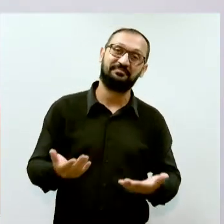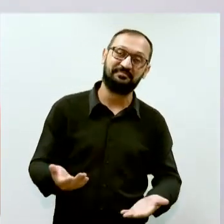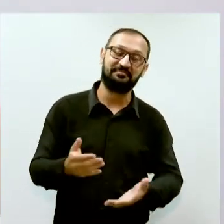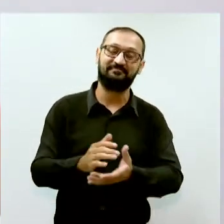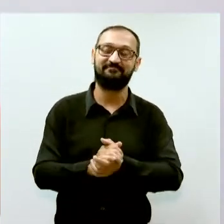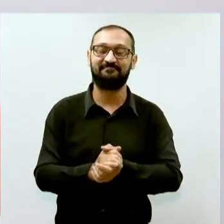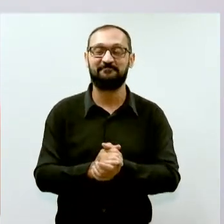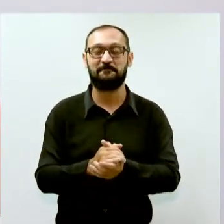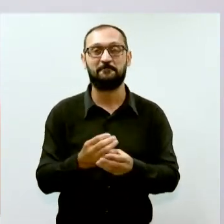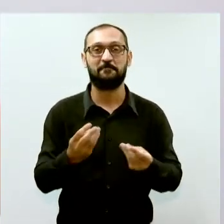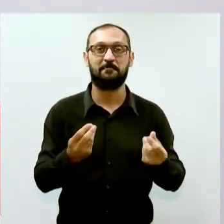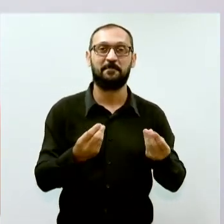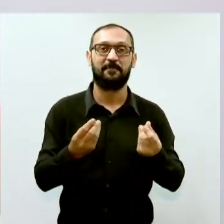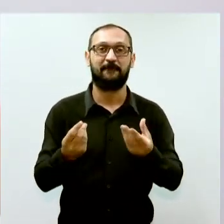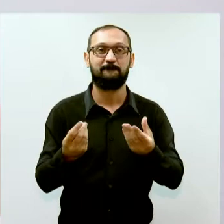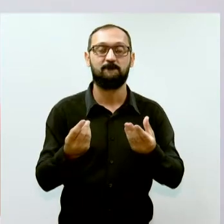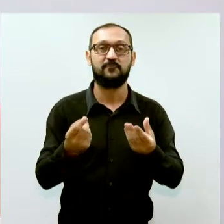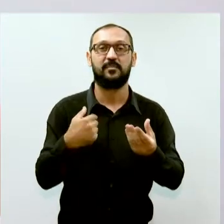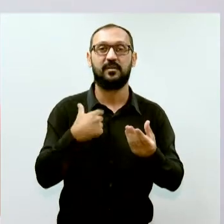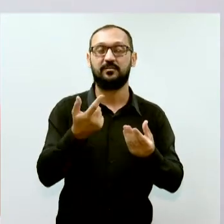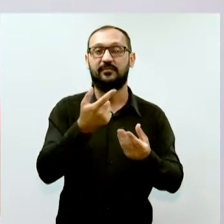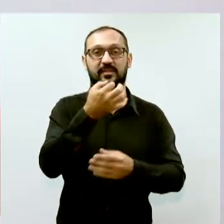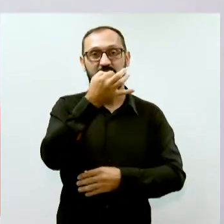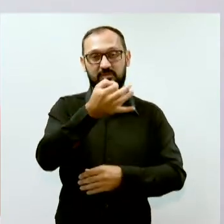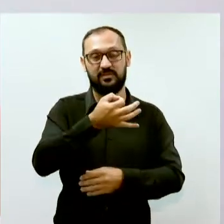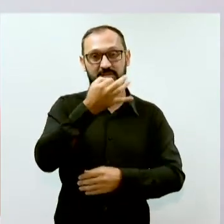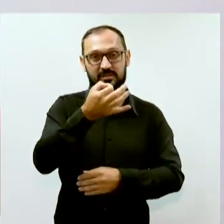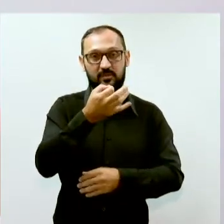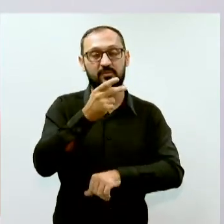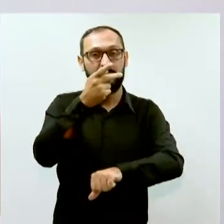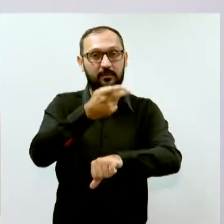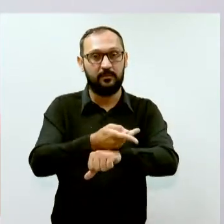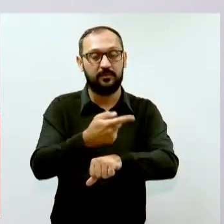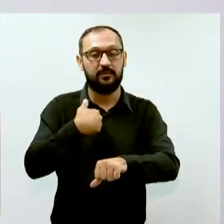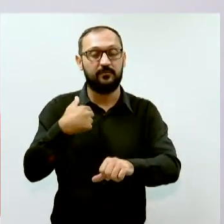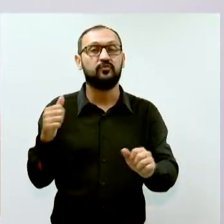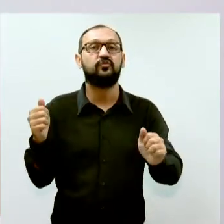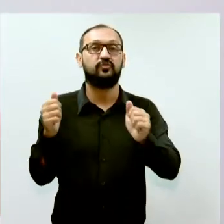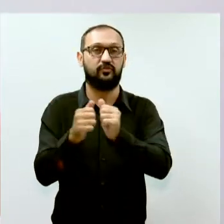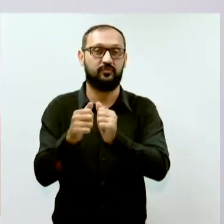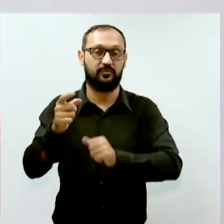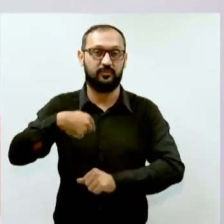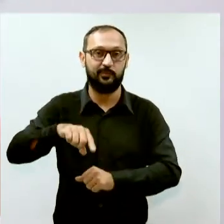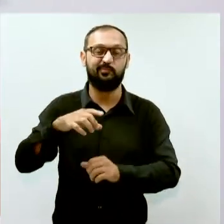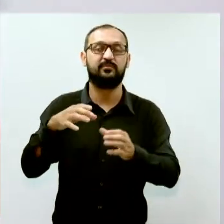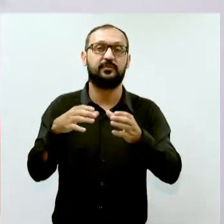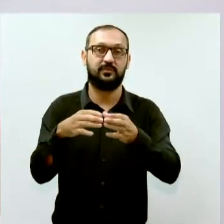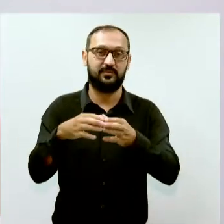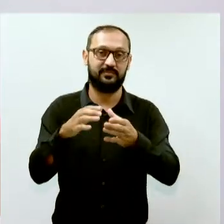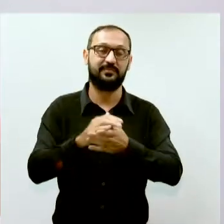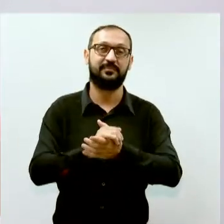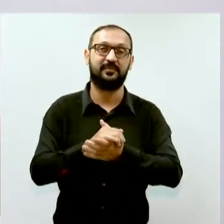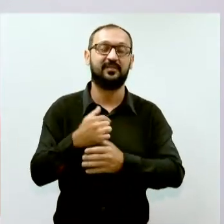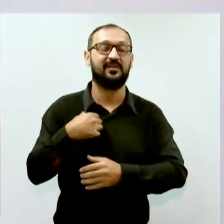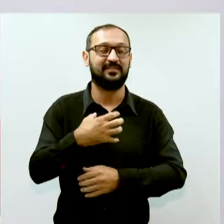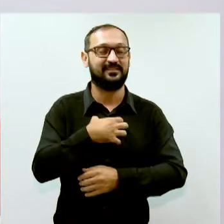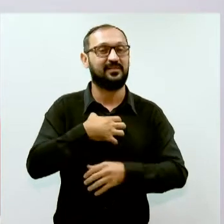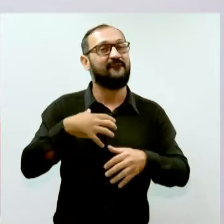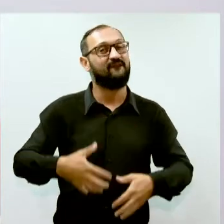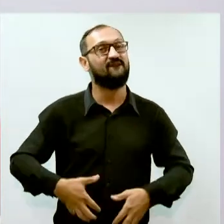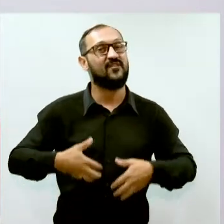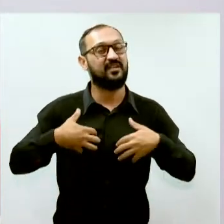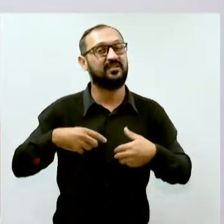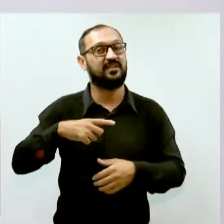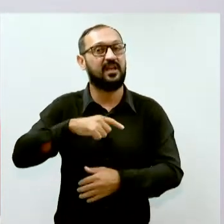estava na indicação do prêmio, né, mas ele estava no lançamento, e ficou muito feliz, e nós também por